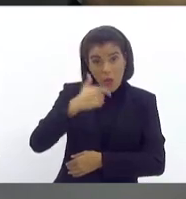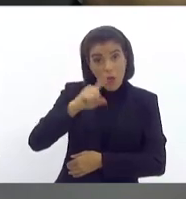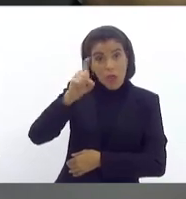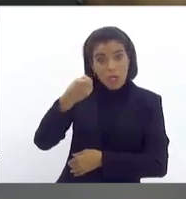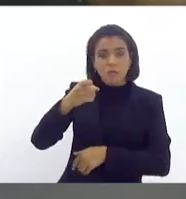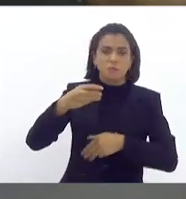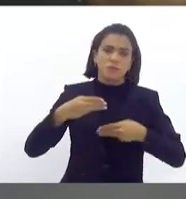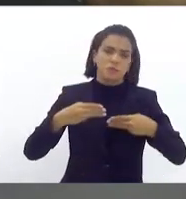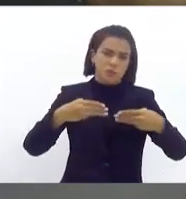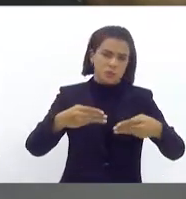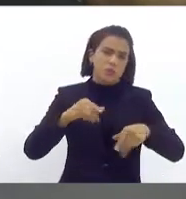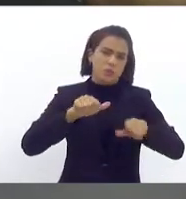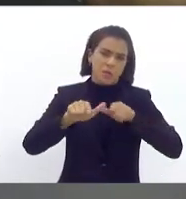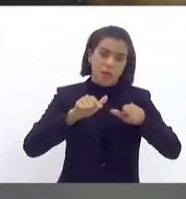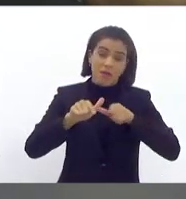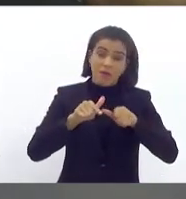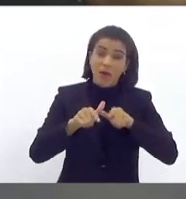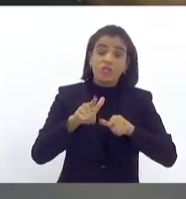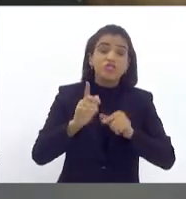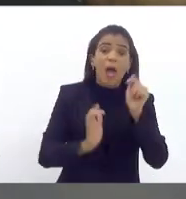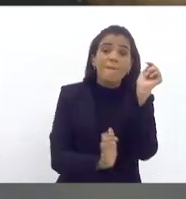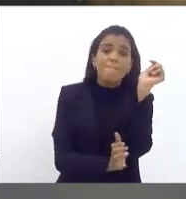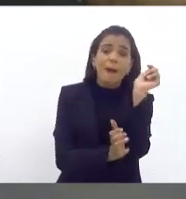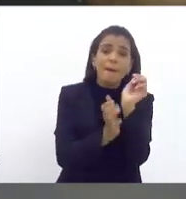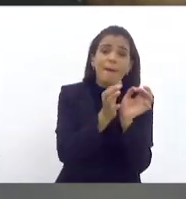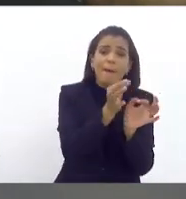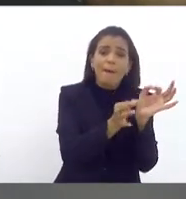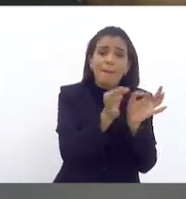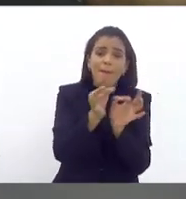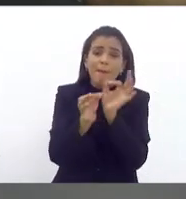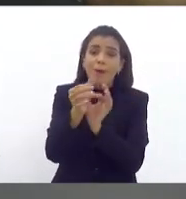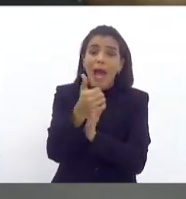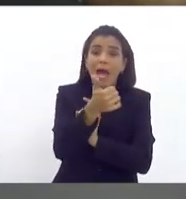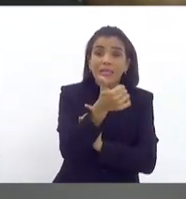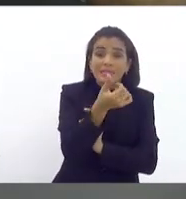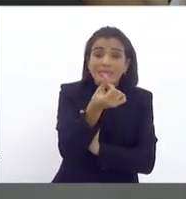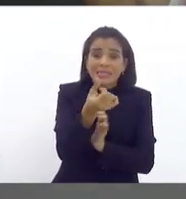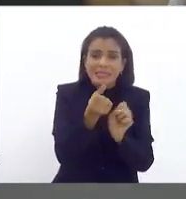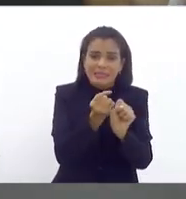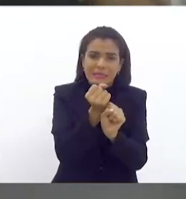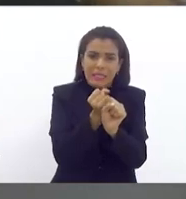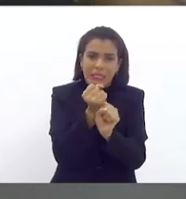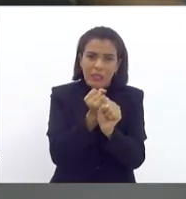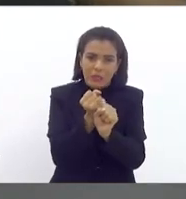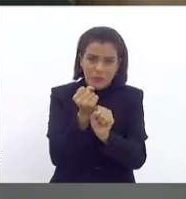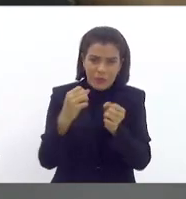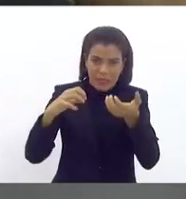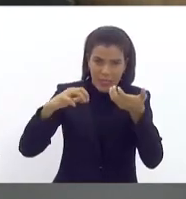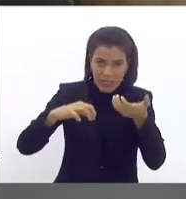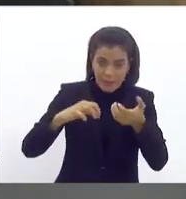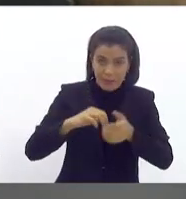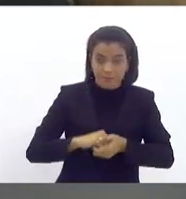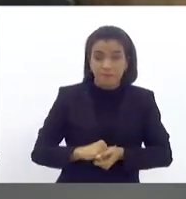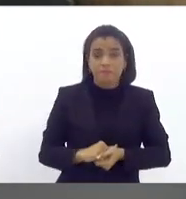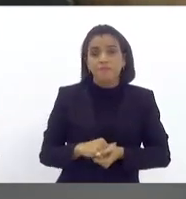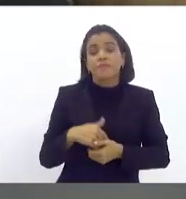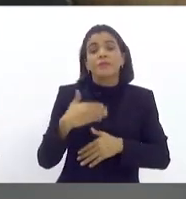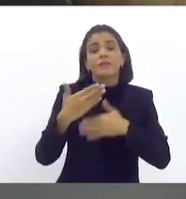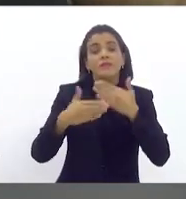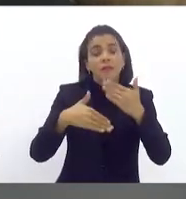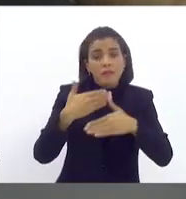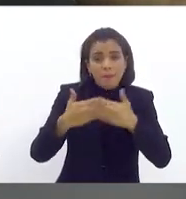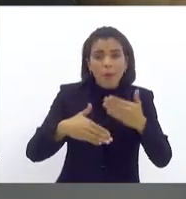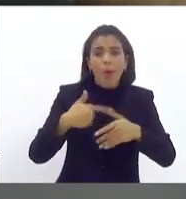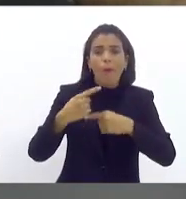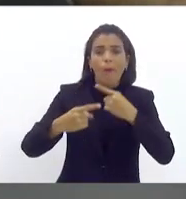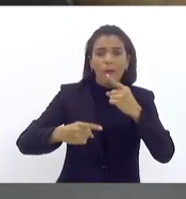isso. Ela tramitava há 16 anos na Câmara. Eu fui várias vezes discutir. Depois a gente fez...